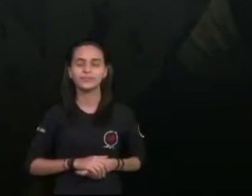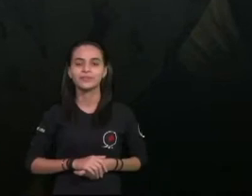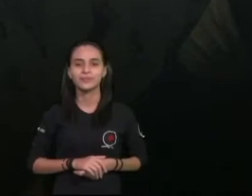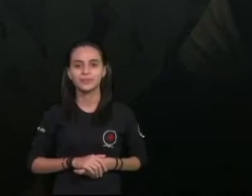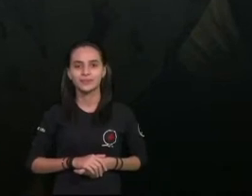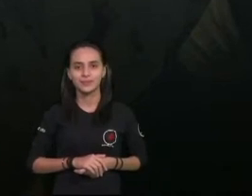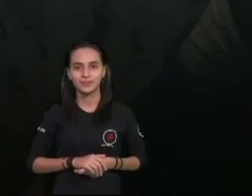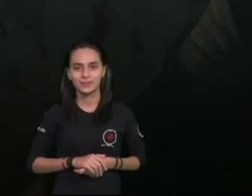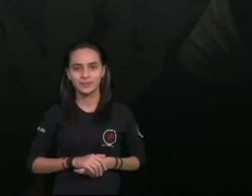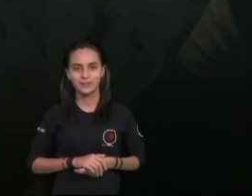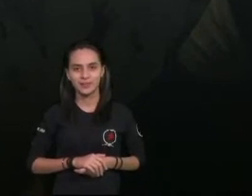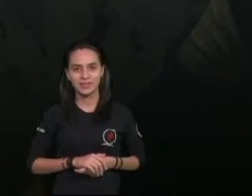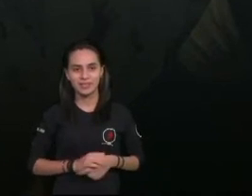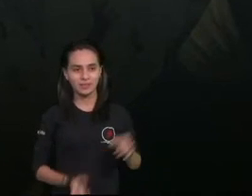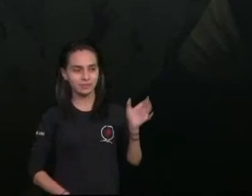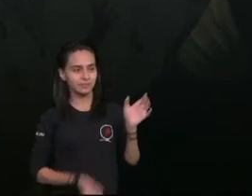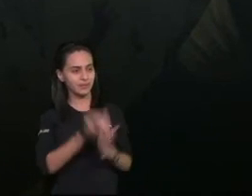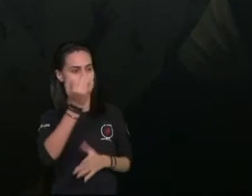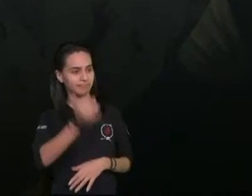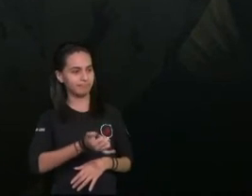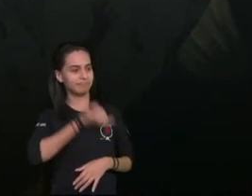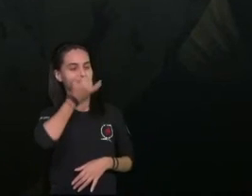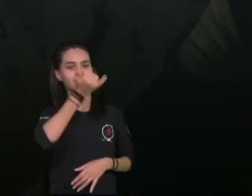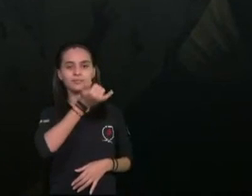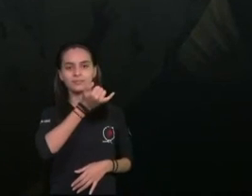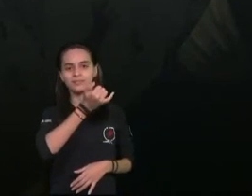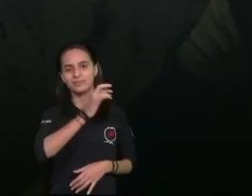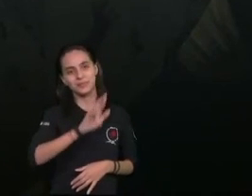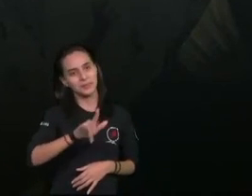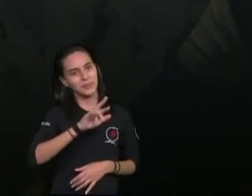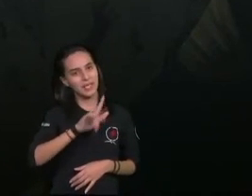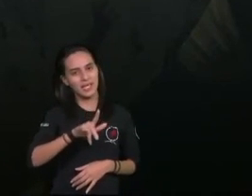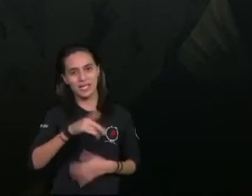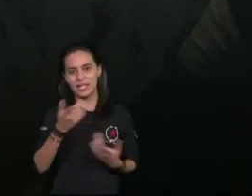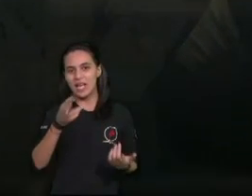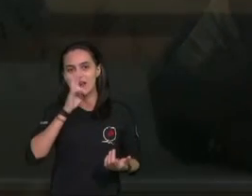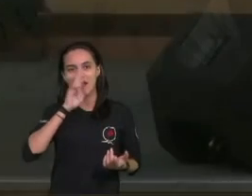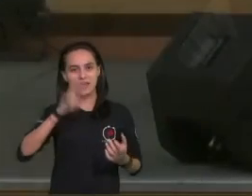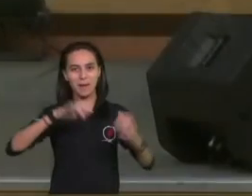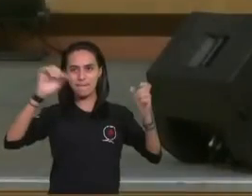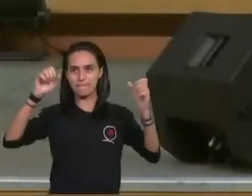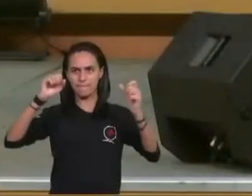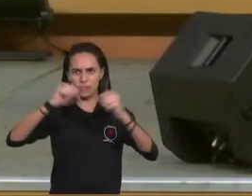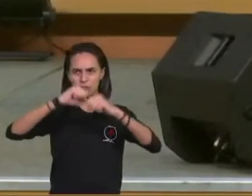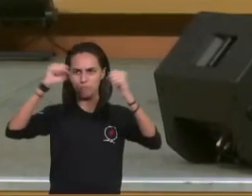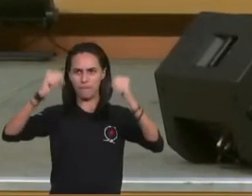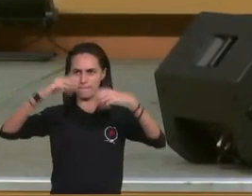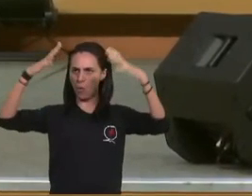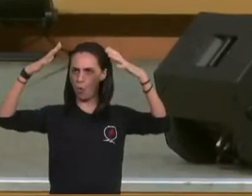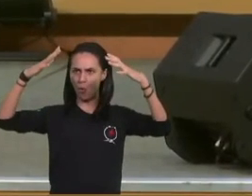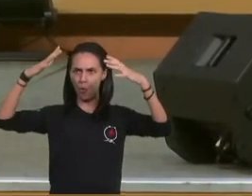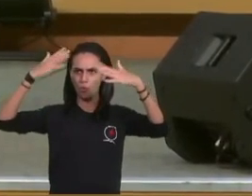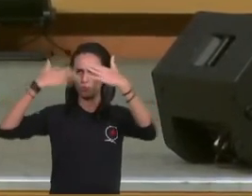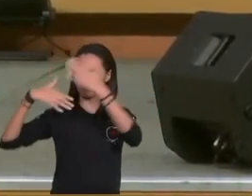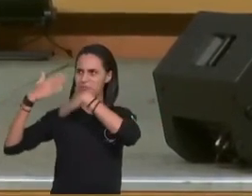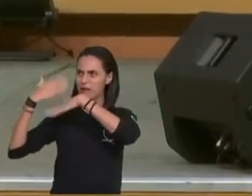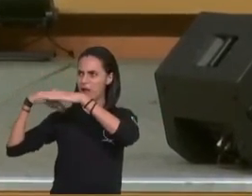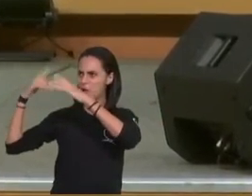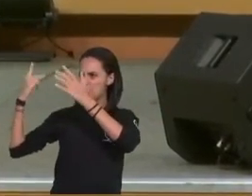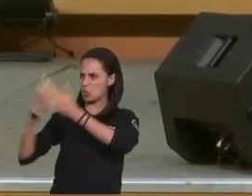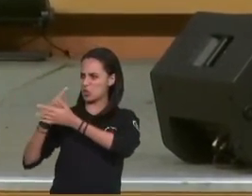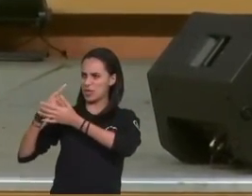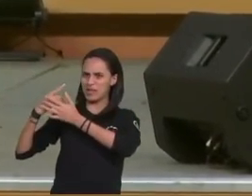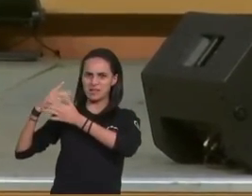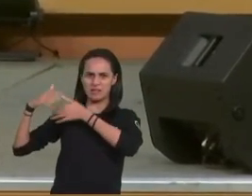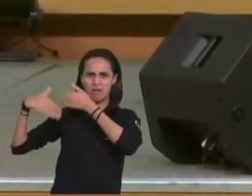ser humano não é obra do acaso também não é resultado do Big Bang que aconteceu não sei quantos bilhões de anos